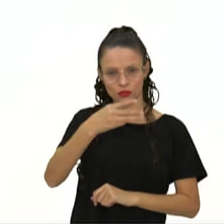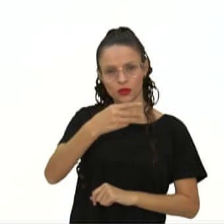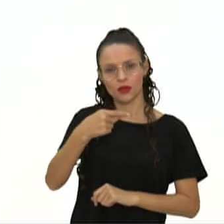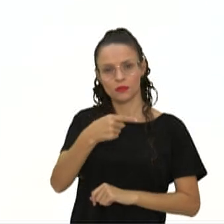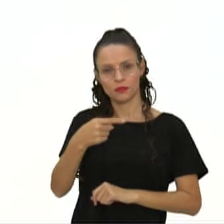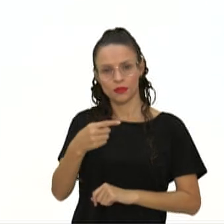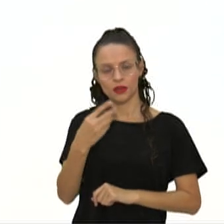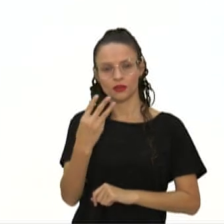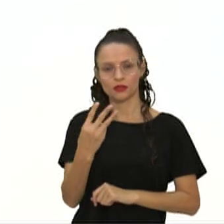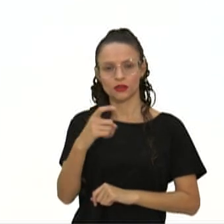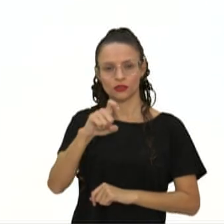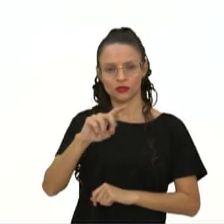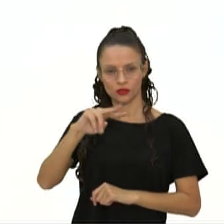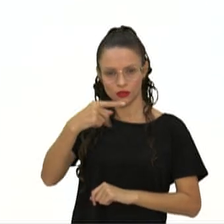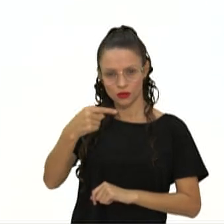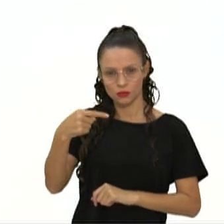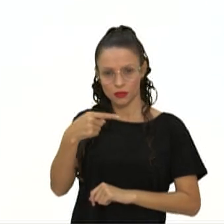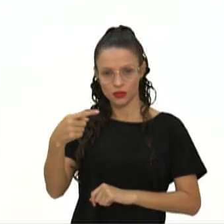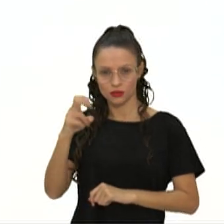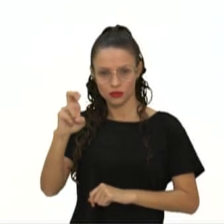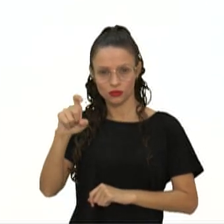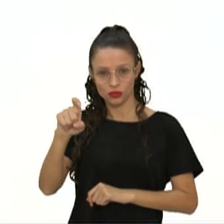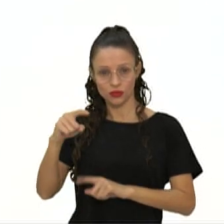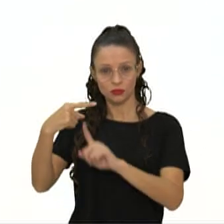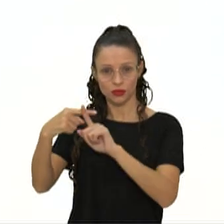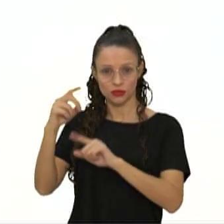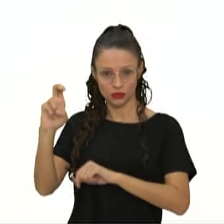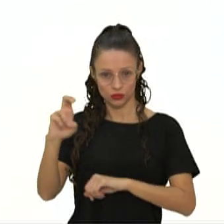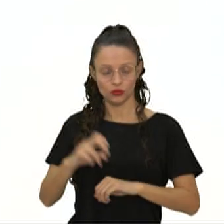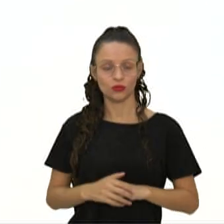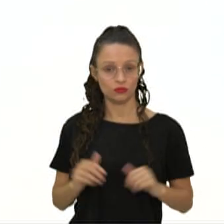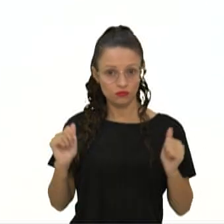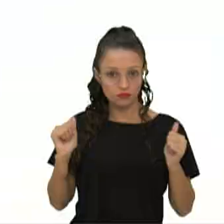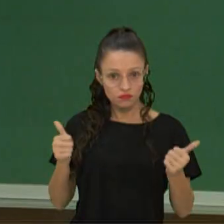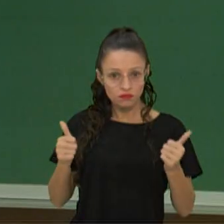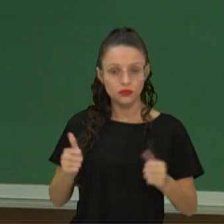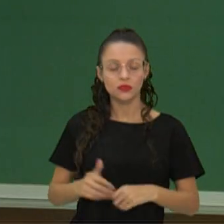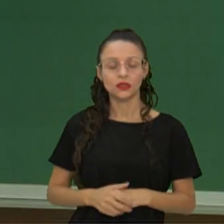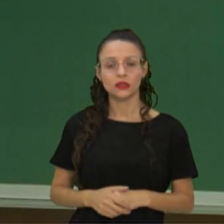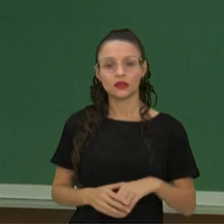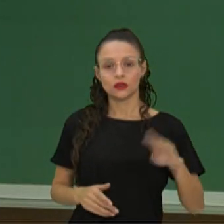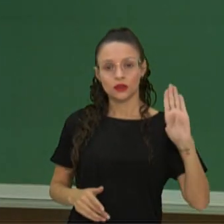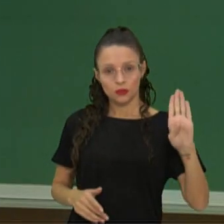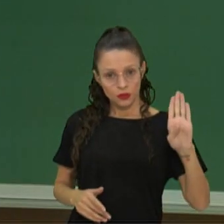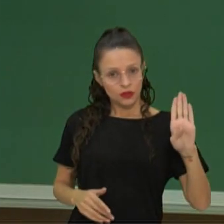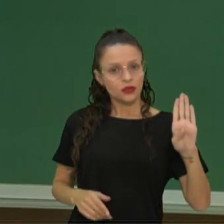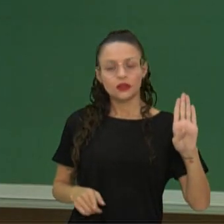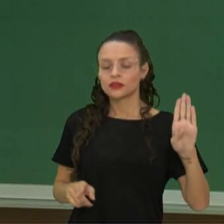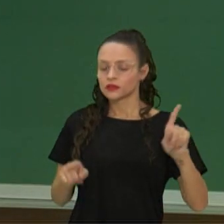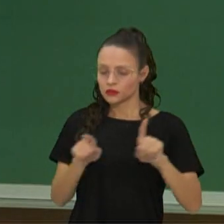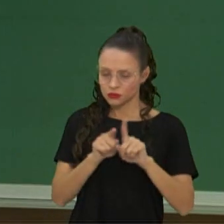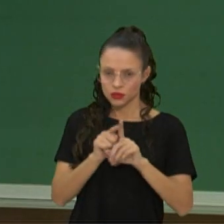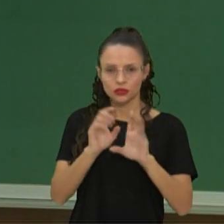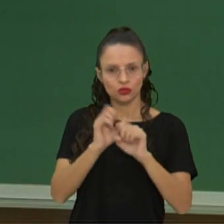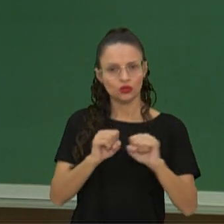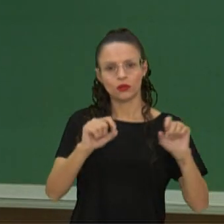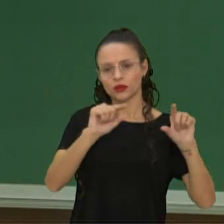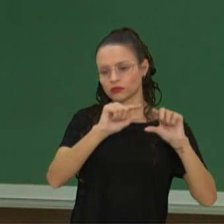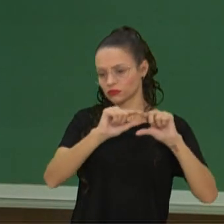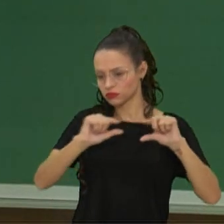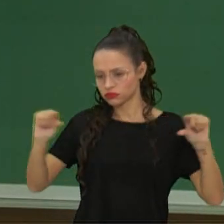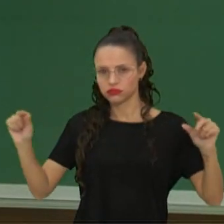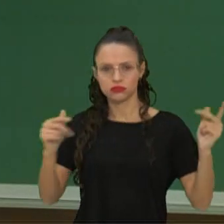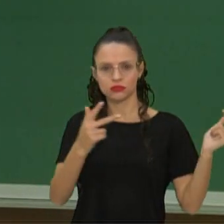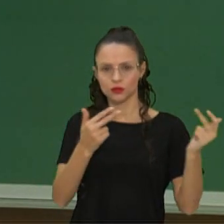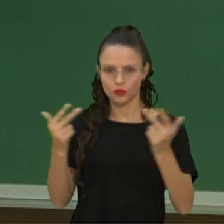menos 3x ao quadrado, menos 5x mais 5. Ok? O B também eu estou somando, então é só repetir com os sinais,